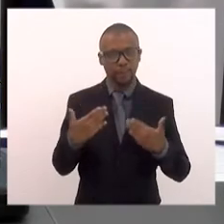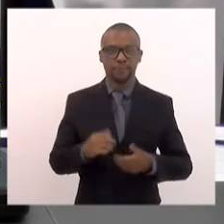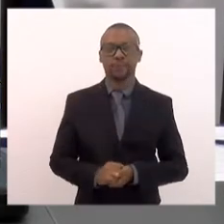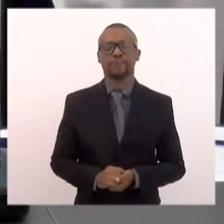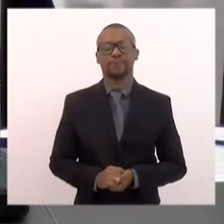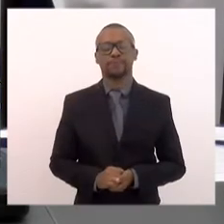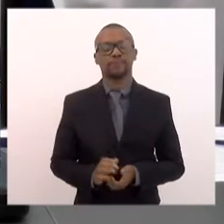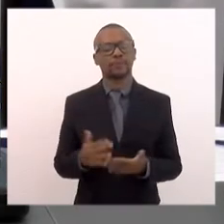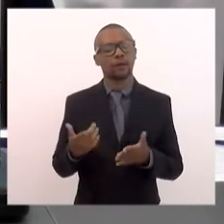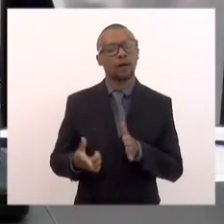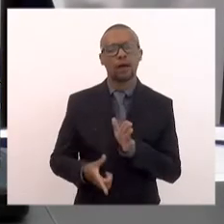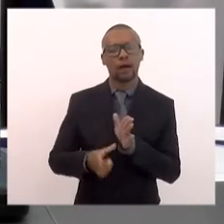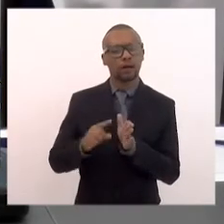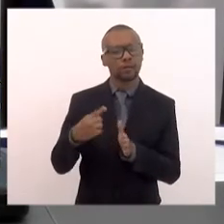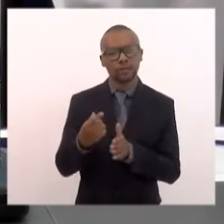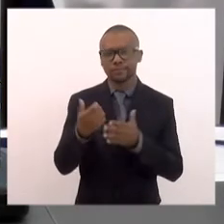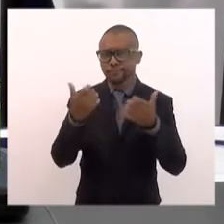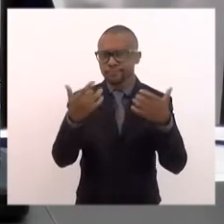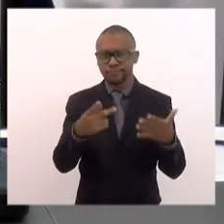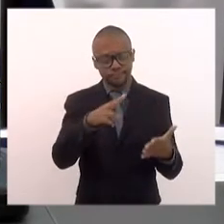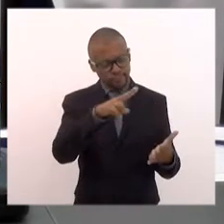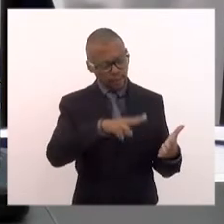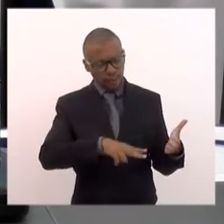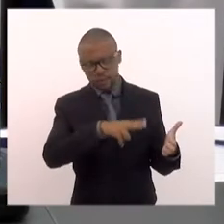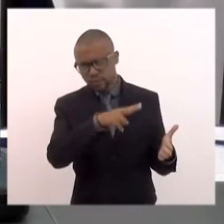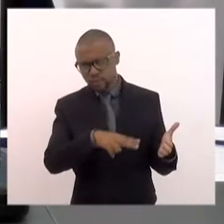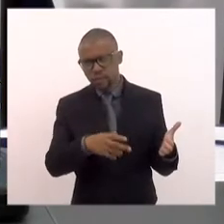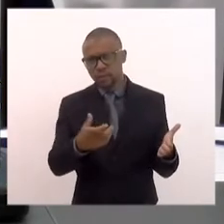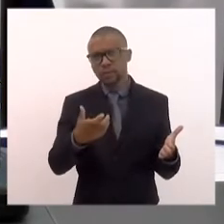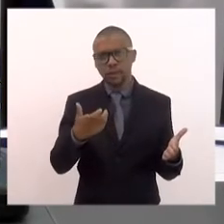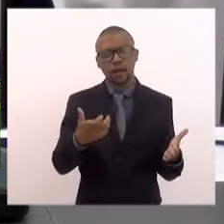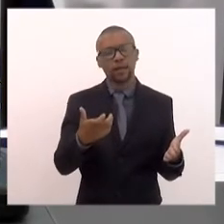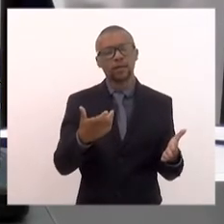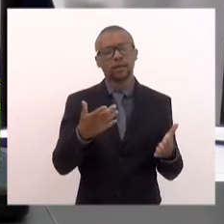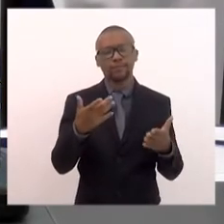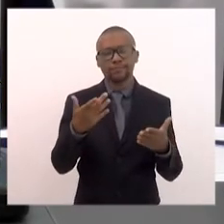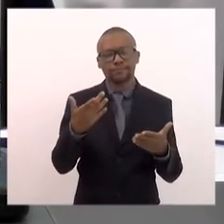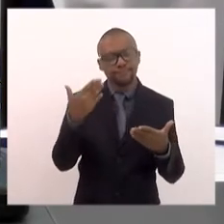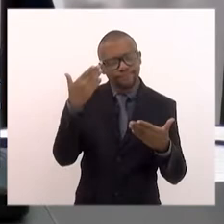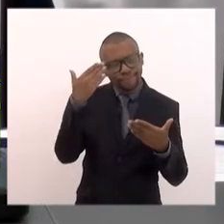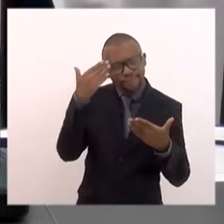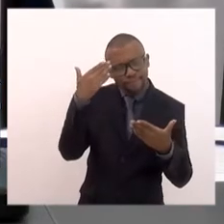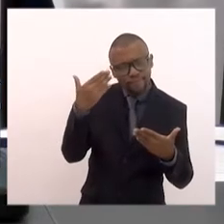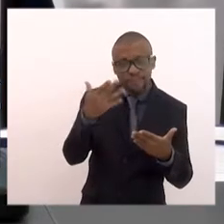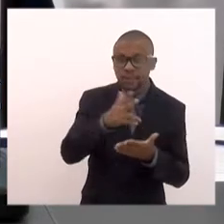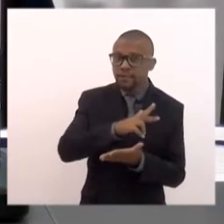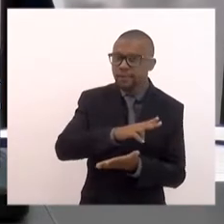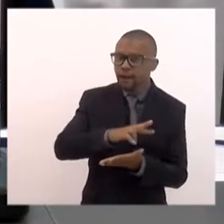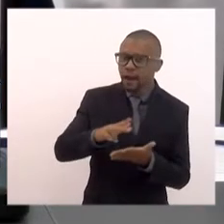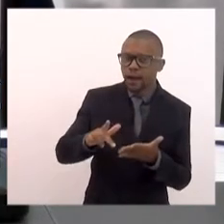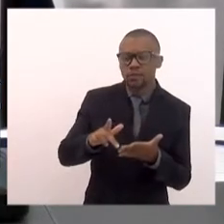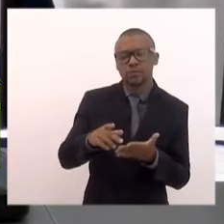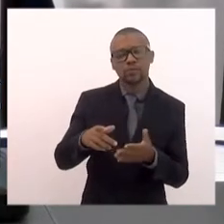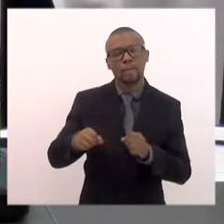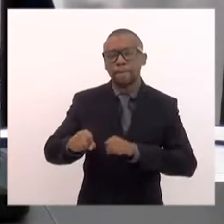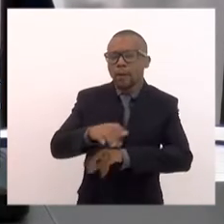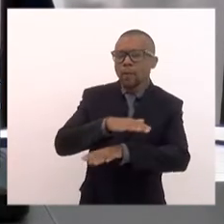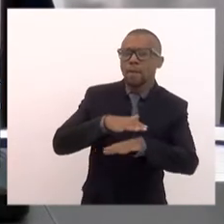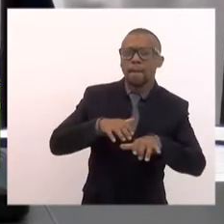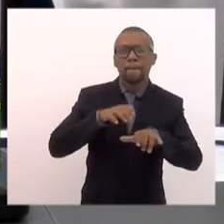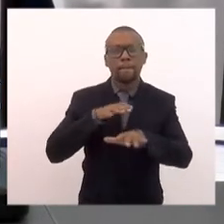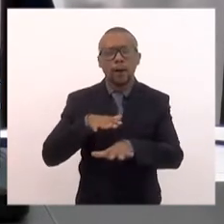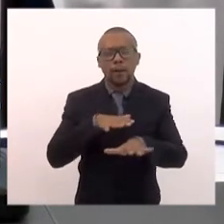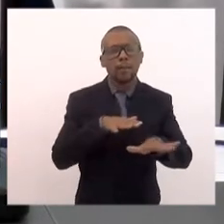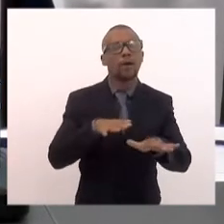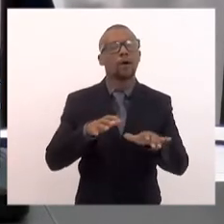de fazer uma leitura aqui, eu saudei genericamente vários movimentos e coletivos presentes aqui, fóruns